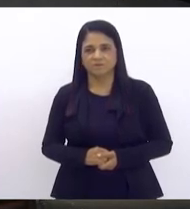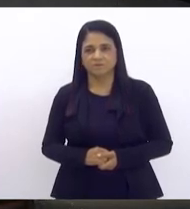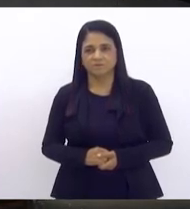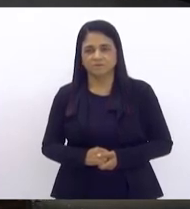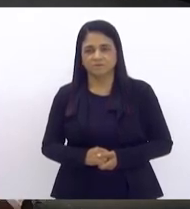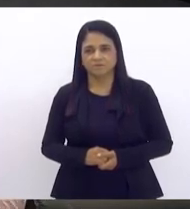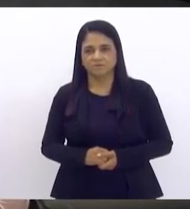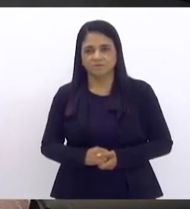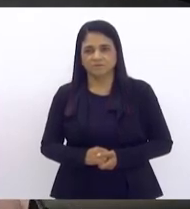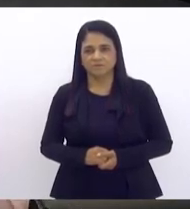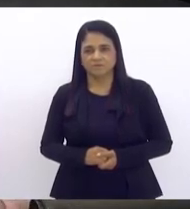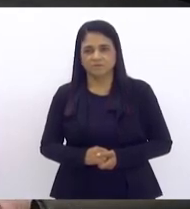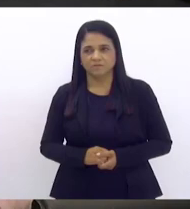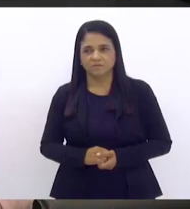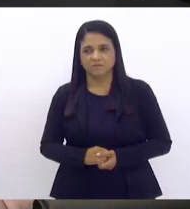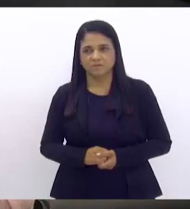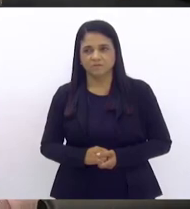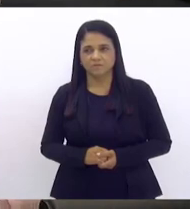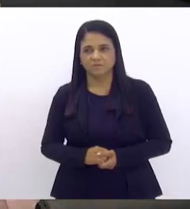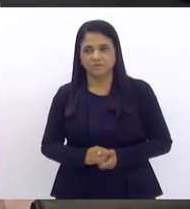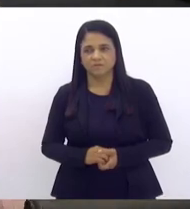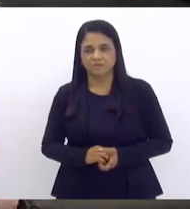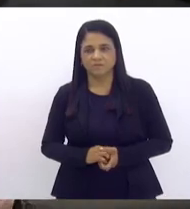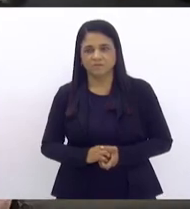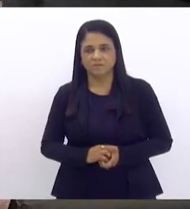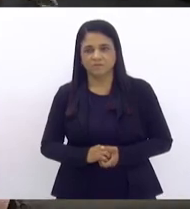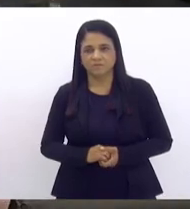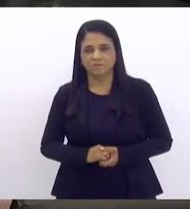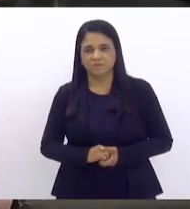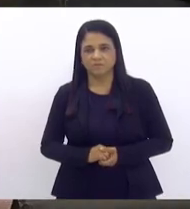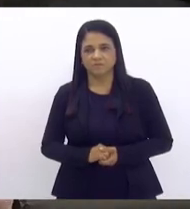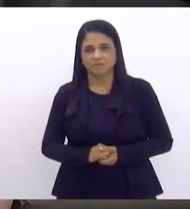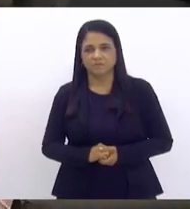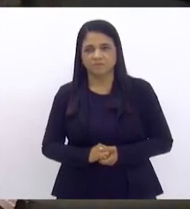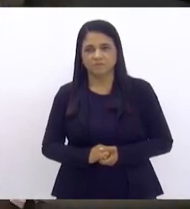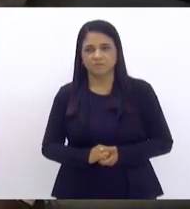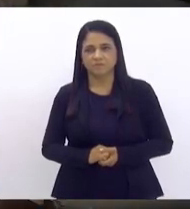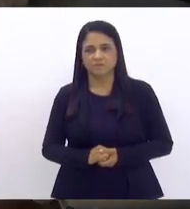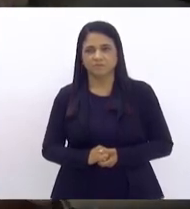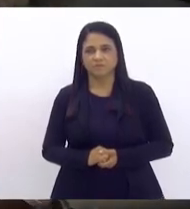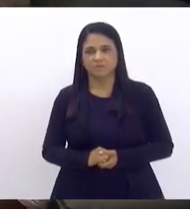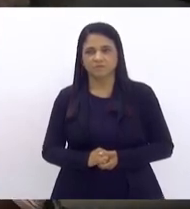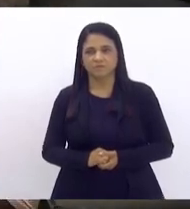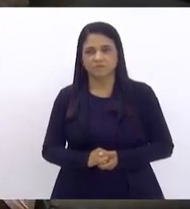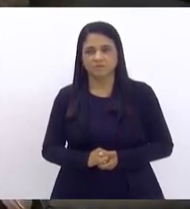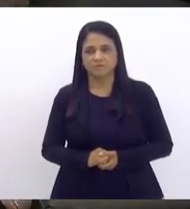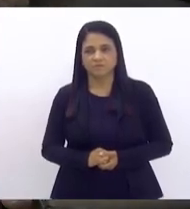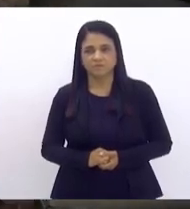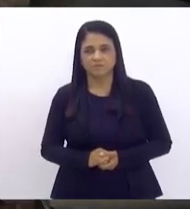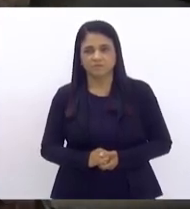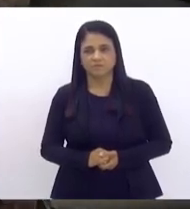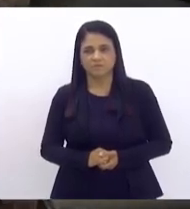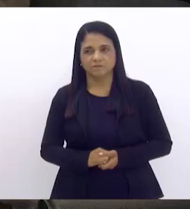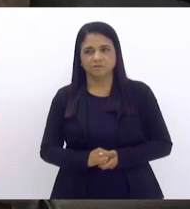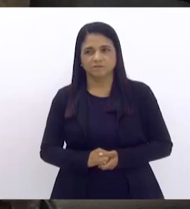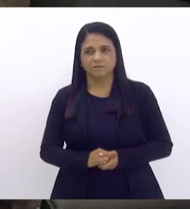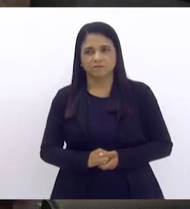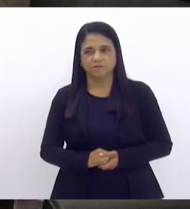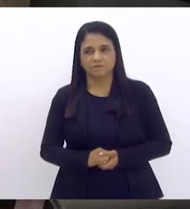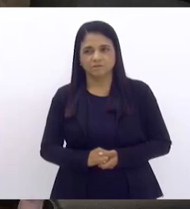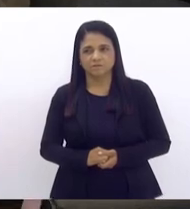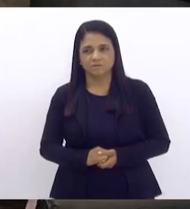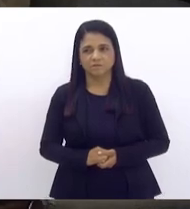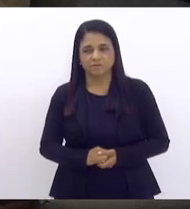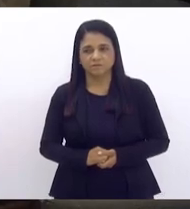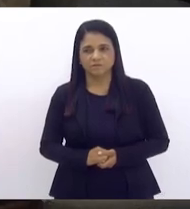Começa essa aqui, certo? Isso. O senhor vai abrir o evento. Deixa eu um, dois, conciliar. Três, isso. Quatro, cinco. Isso, tá. O senhor vai abrir o evento.